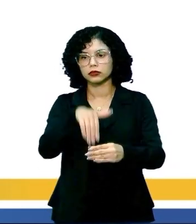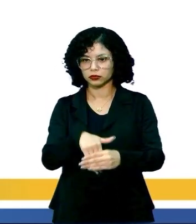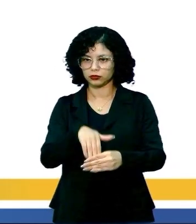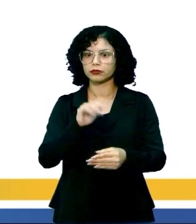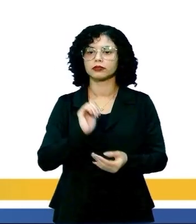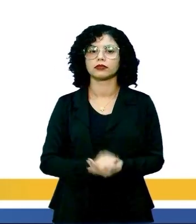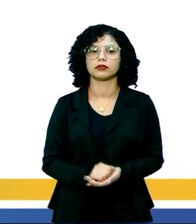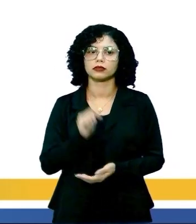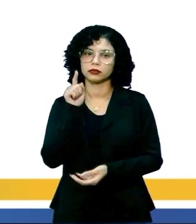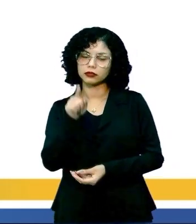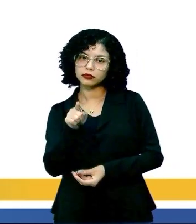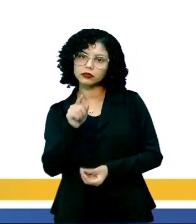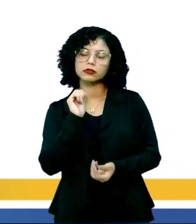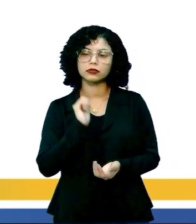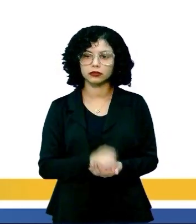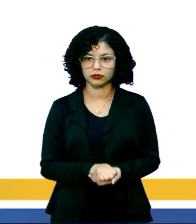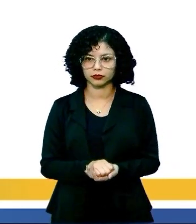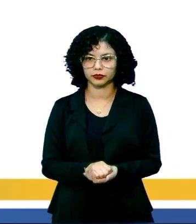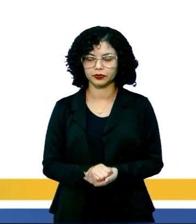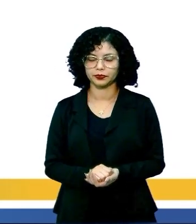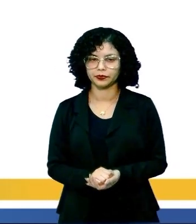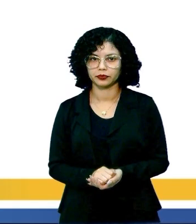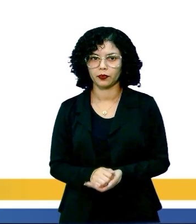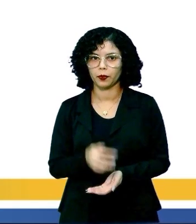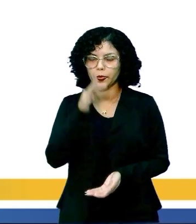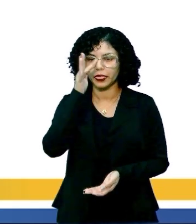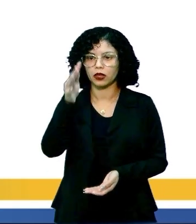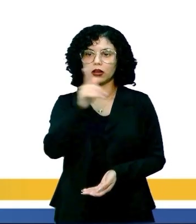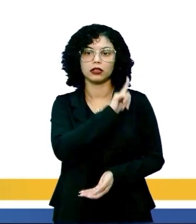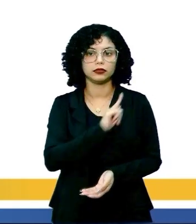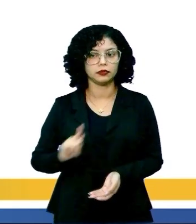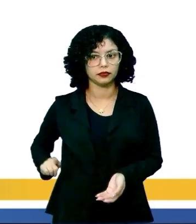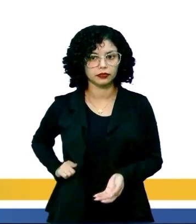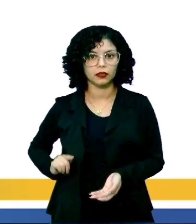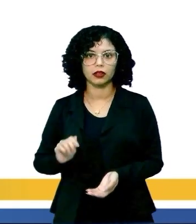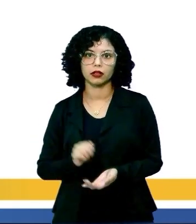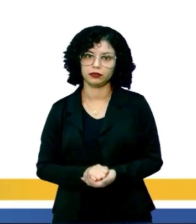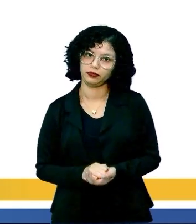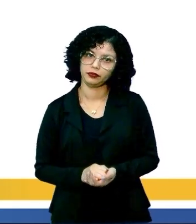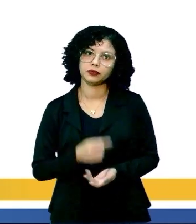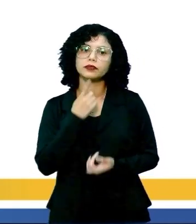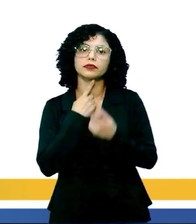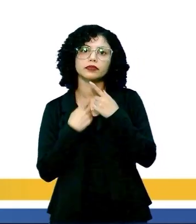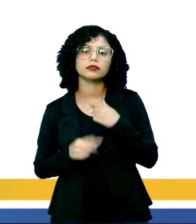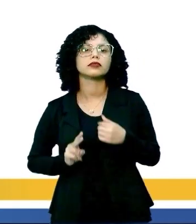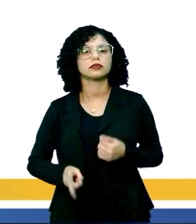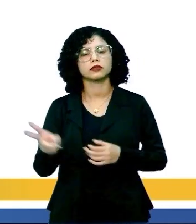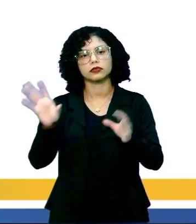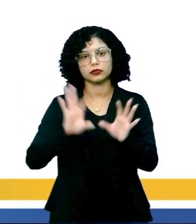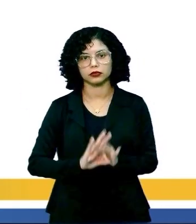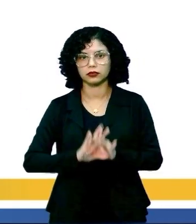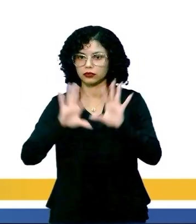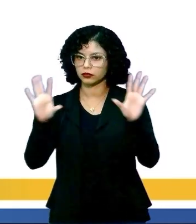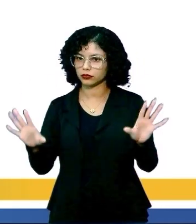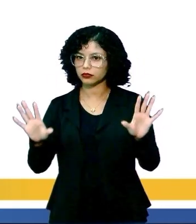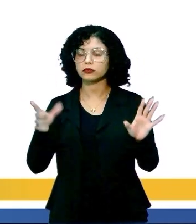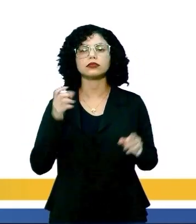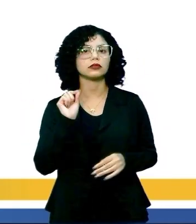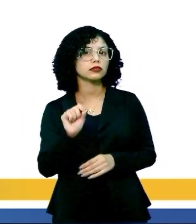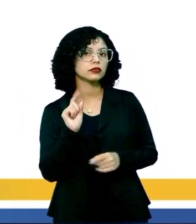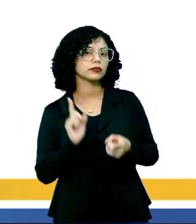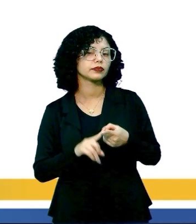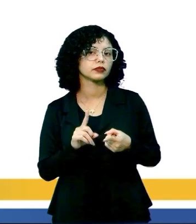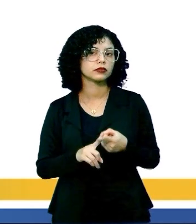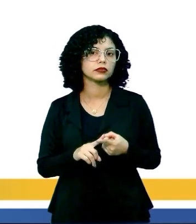né? E esses candidatos, futuros governantes, eles desejavam ter mais liberdade, porque nessa época,